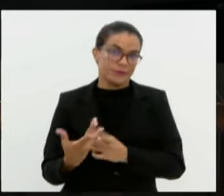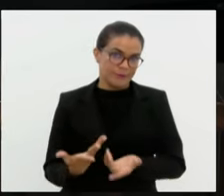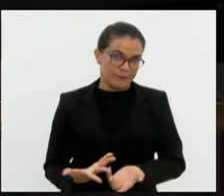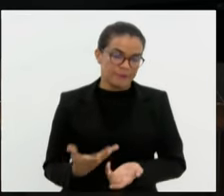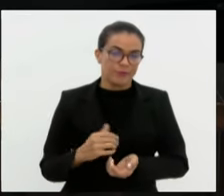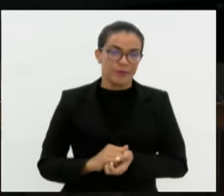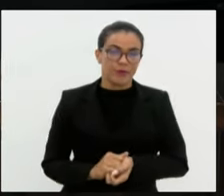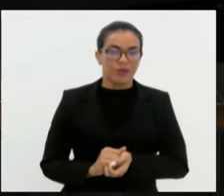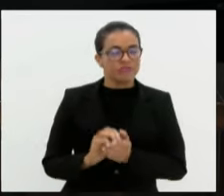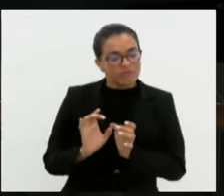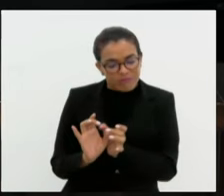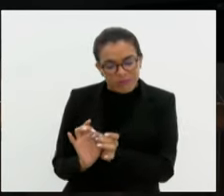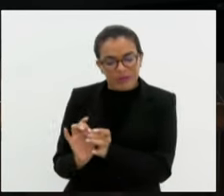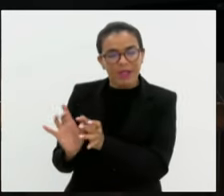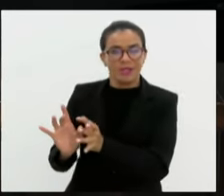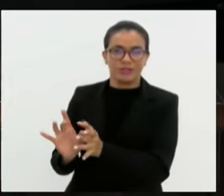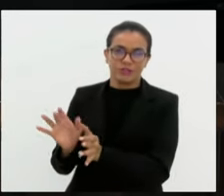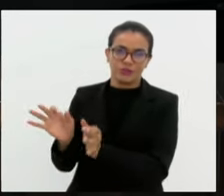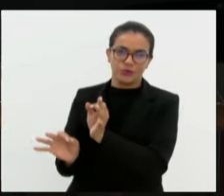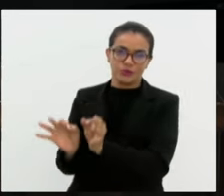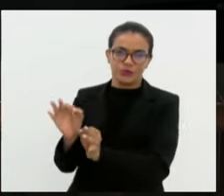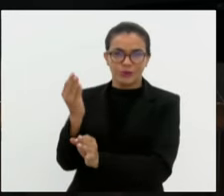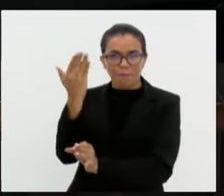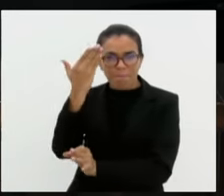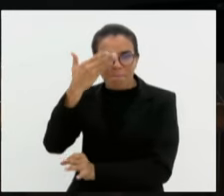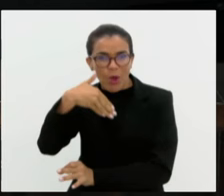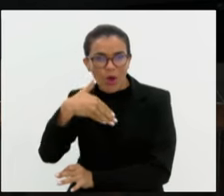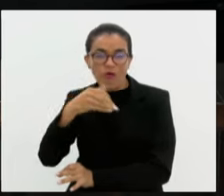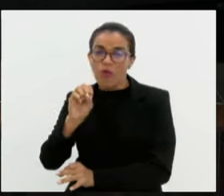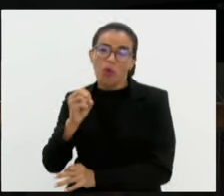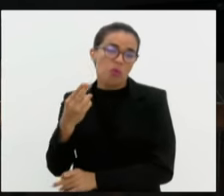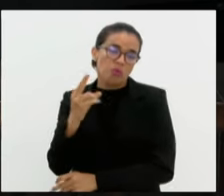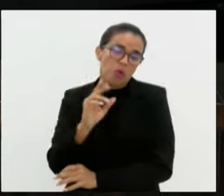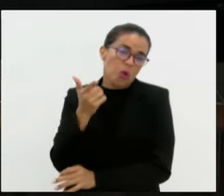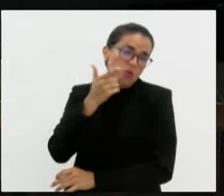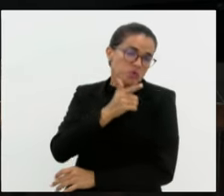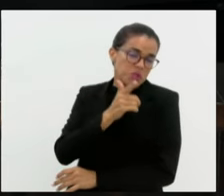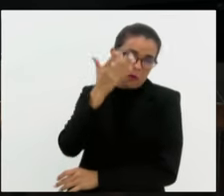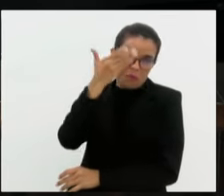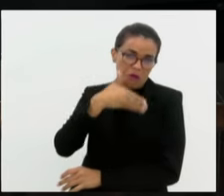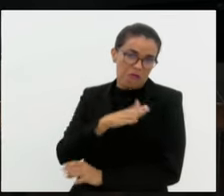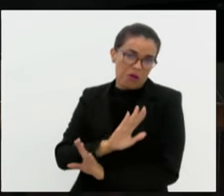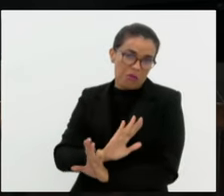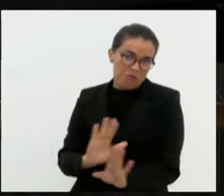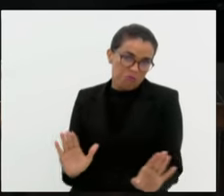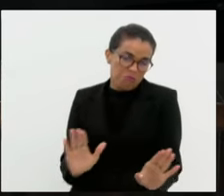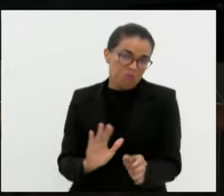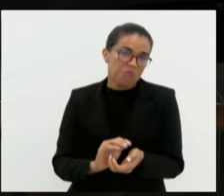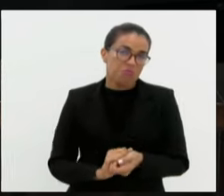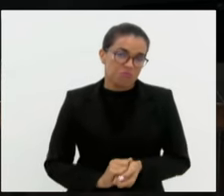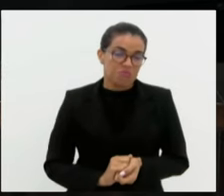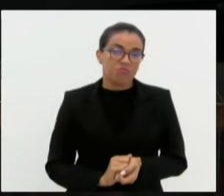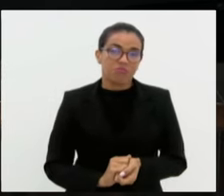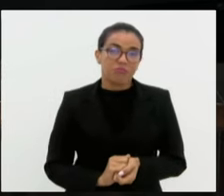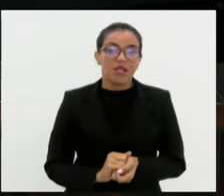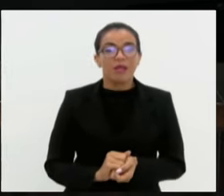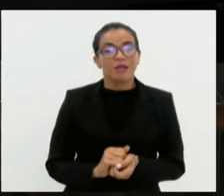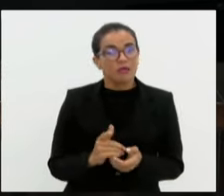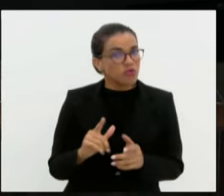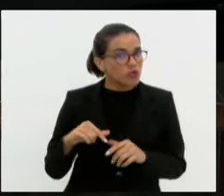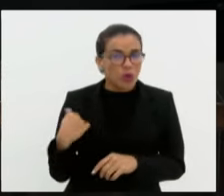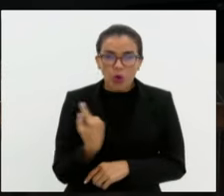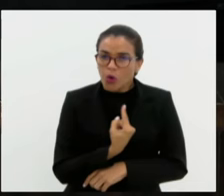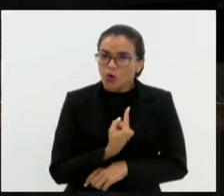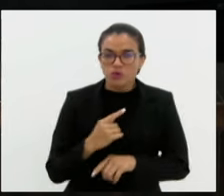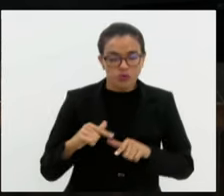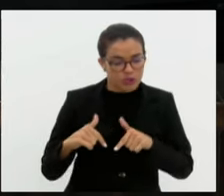que a justiça prove, não prove, né? Então, quem tem um poder aqui é o parlamento. E o nosso presidente aqui agiu muito bem,